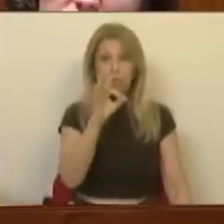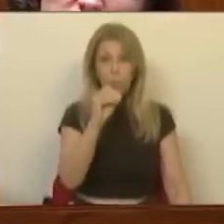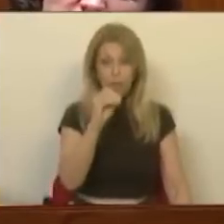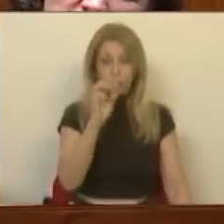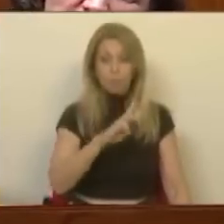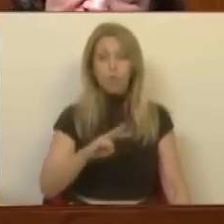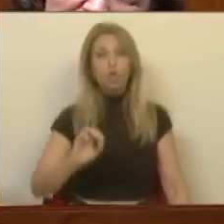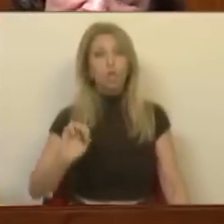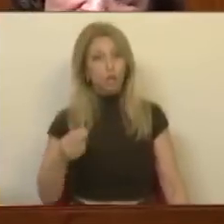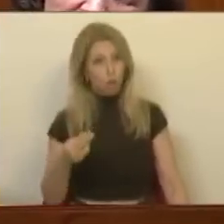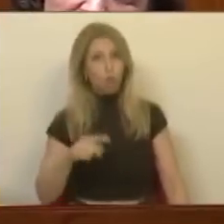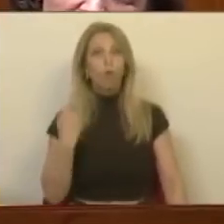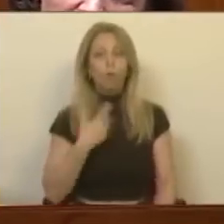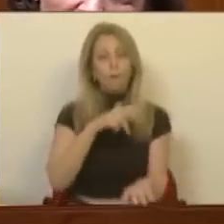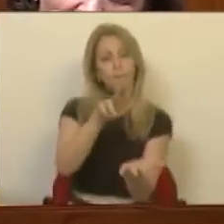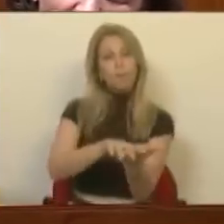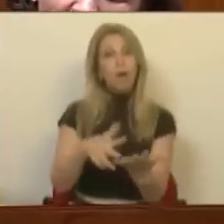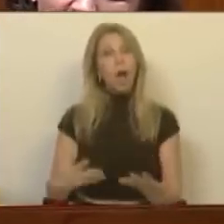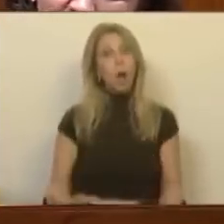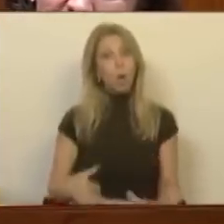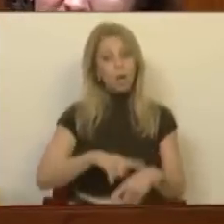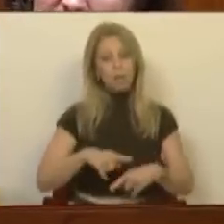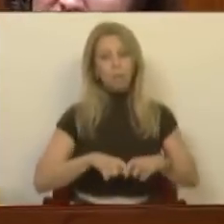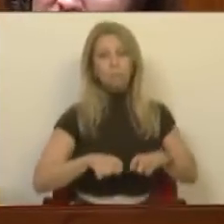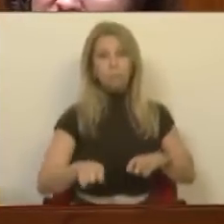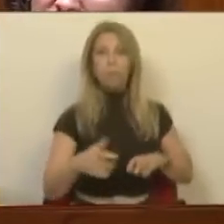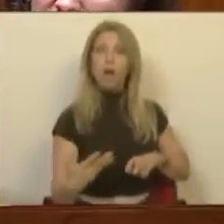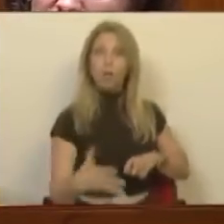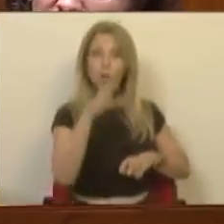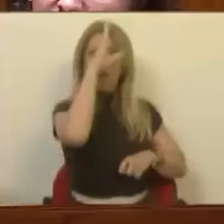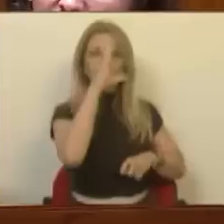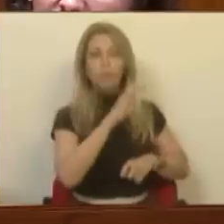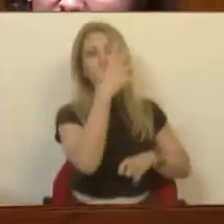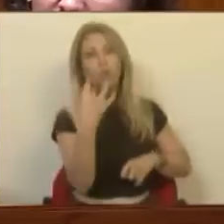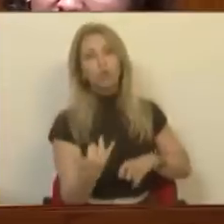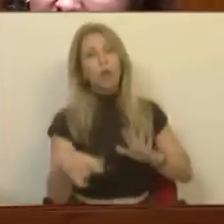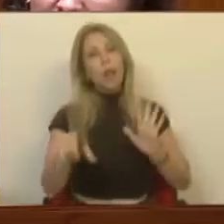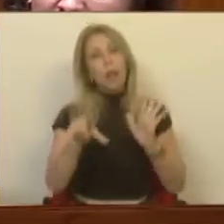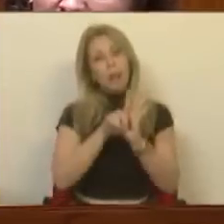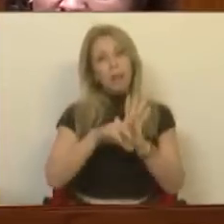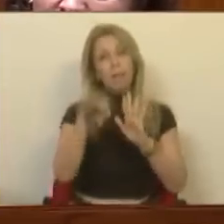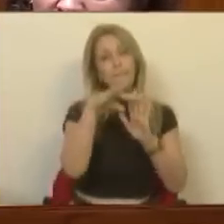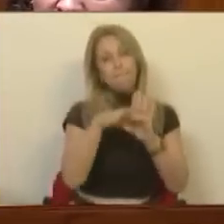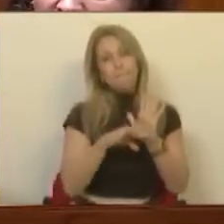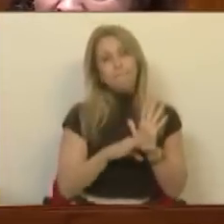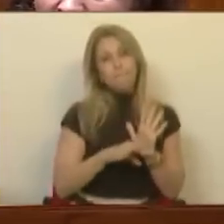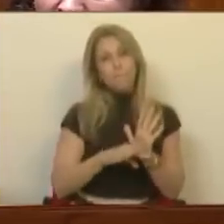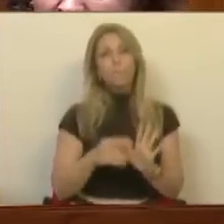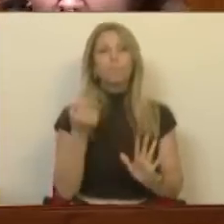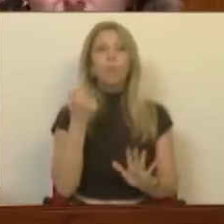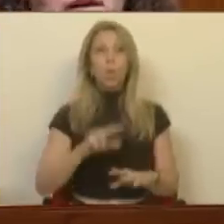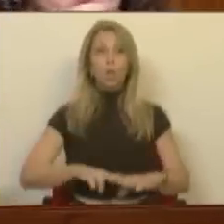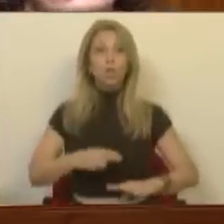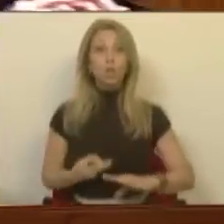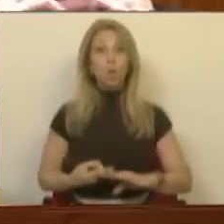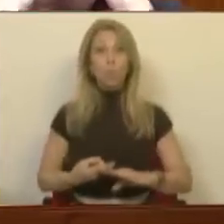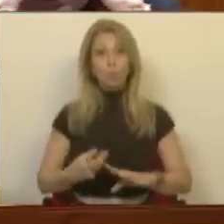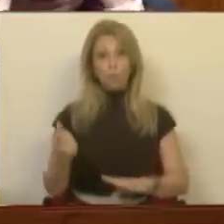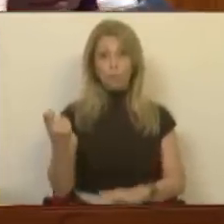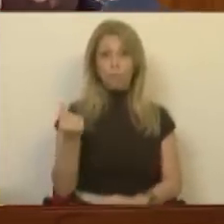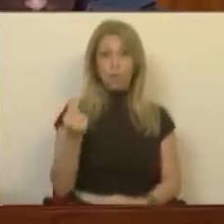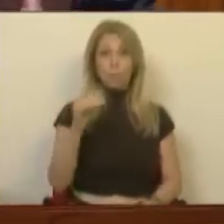nós aprovamos agora já nesta legislatura uma segunda lei de programação onde quase duplicamos das verbas